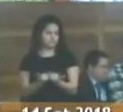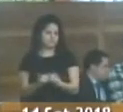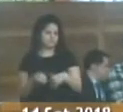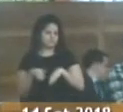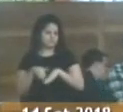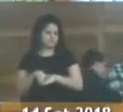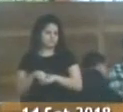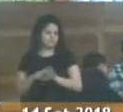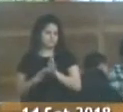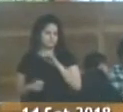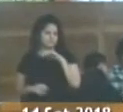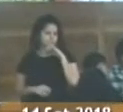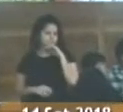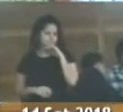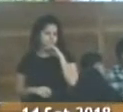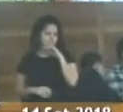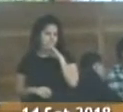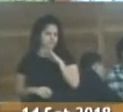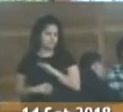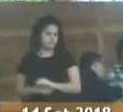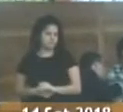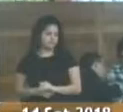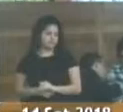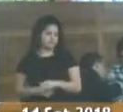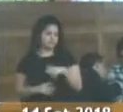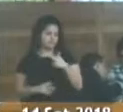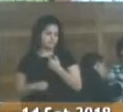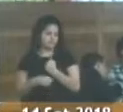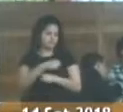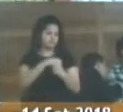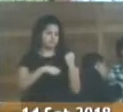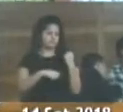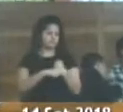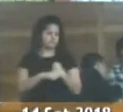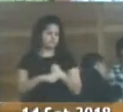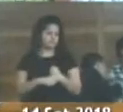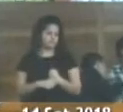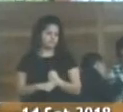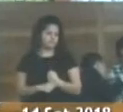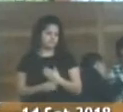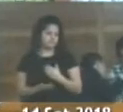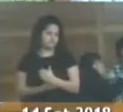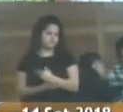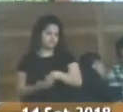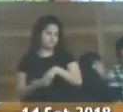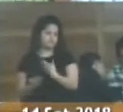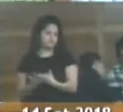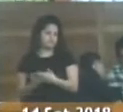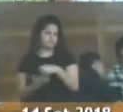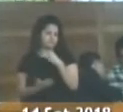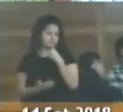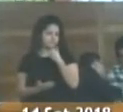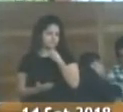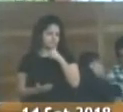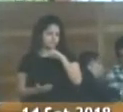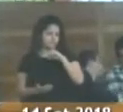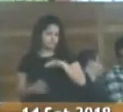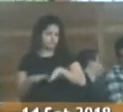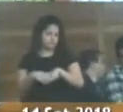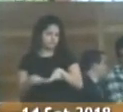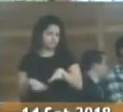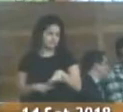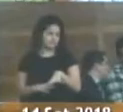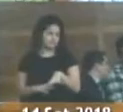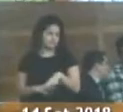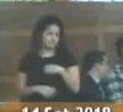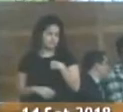região, 2 anos atrás eu iniciei uma espécie de cruzada em prol do acesso a uma educação de qualidade na Ilha Grande.